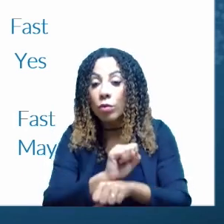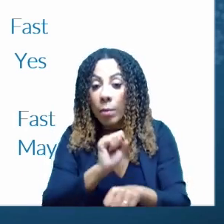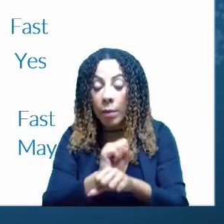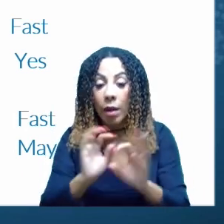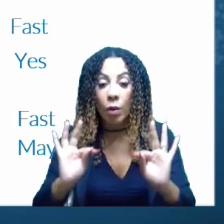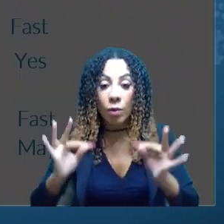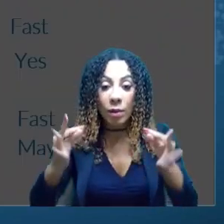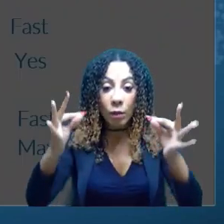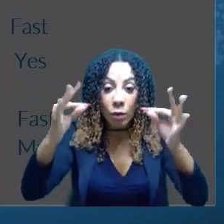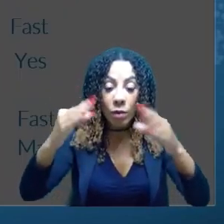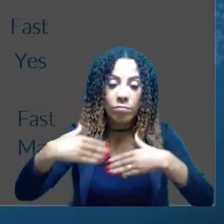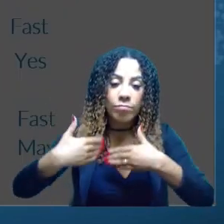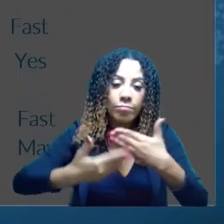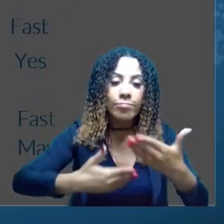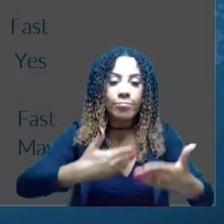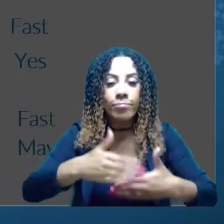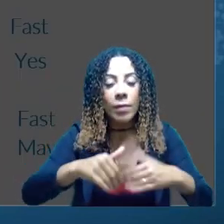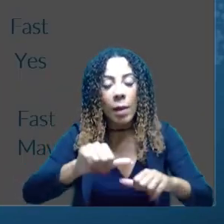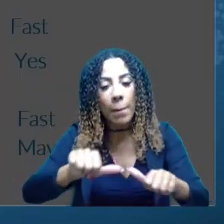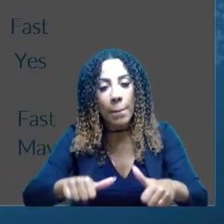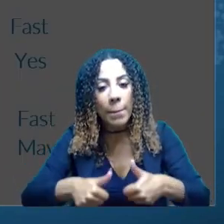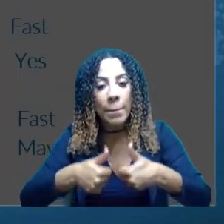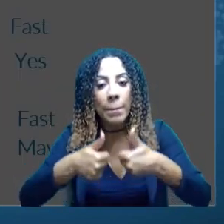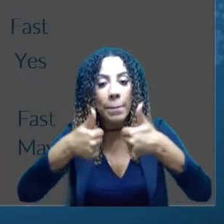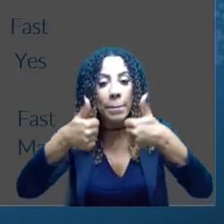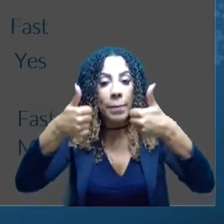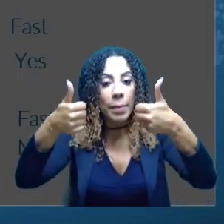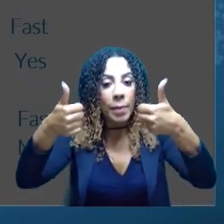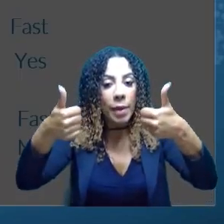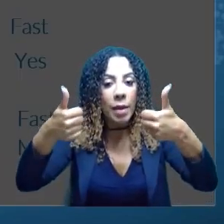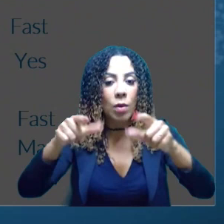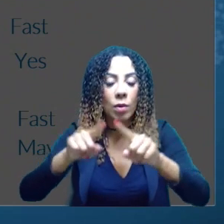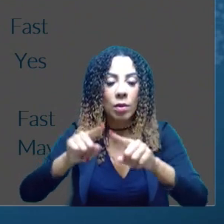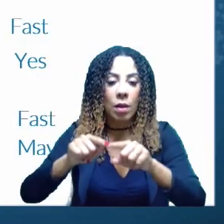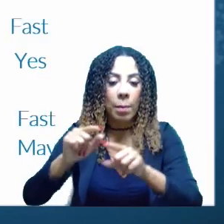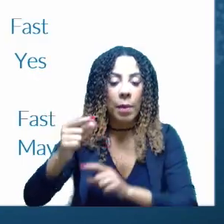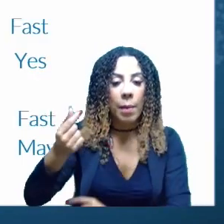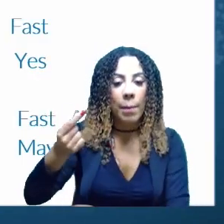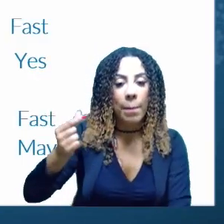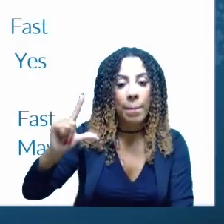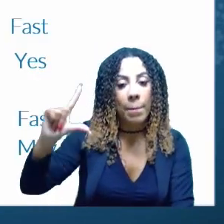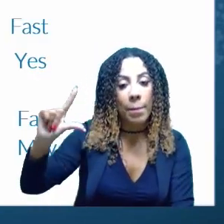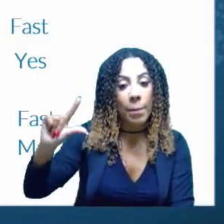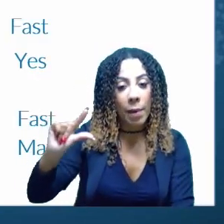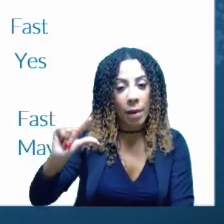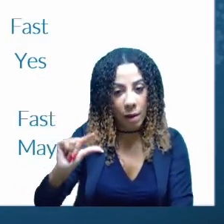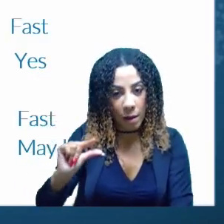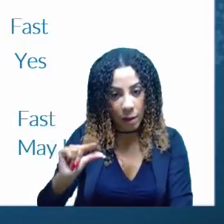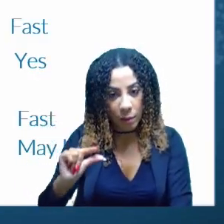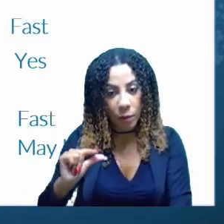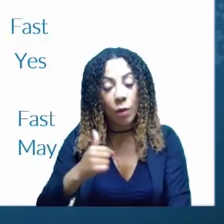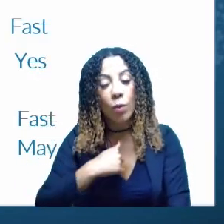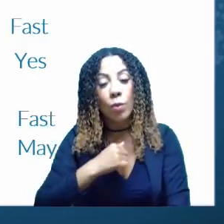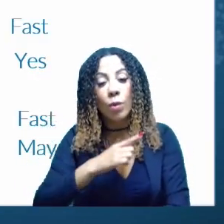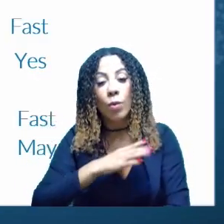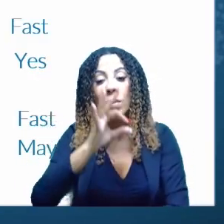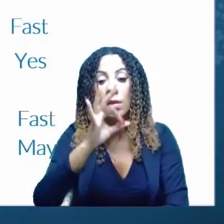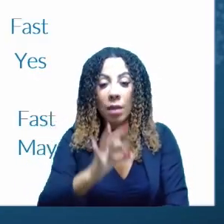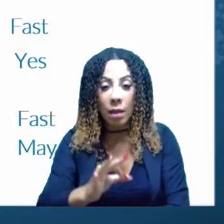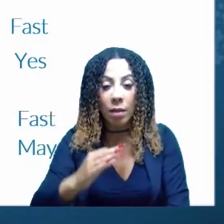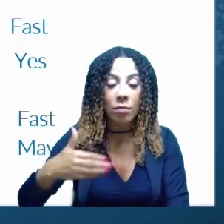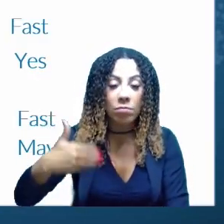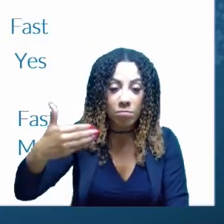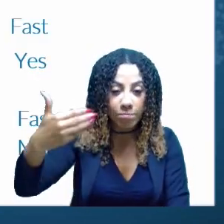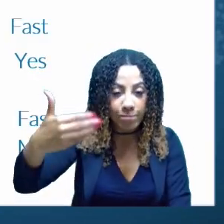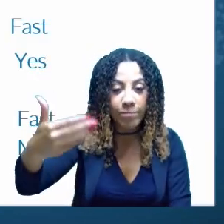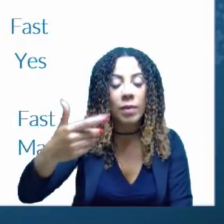tempo, se tornem cada vez melhores e mais baratas, mas eu não tenho certeza que em alguns anos ainda nós teremos um